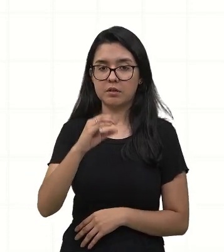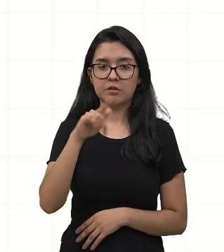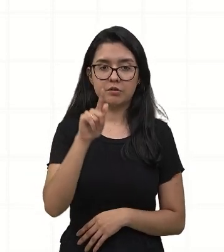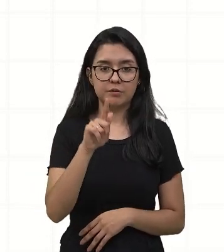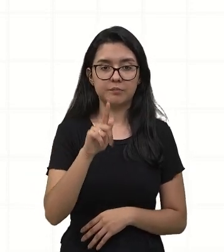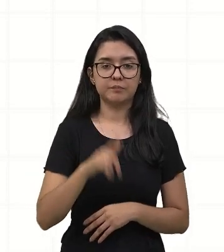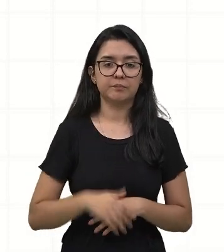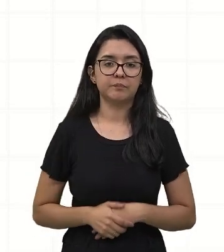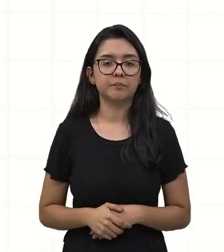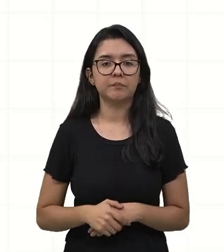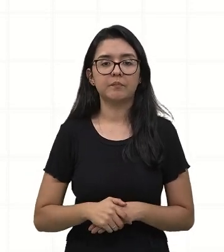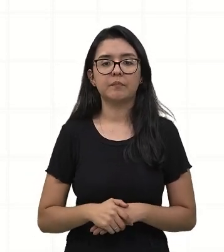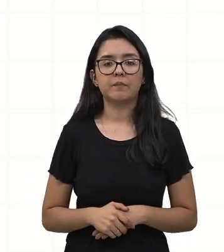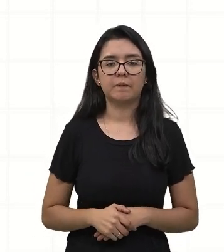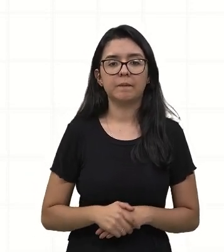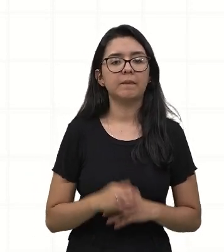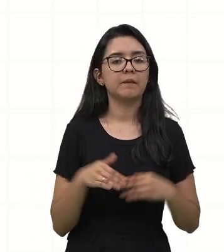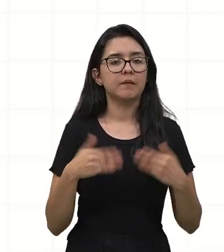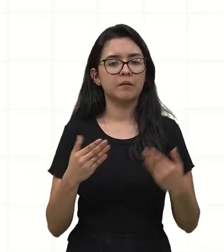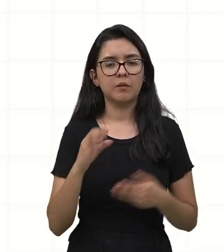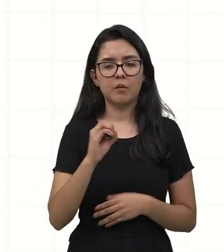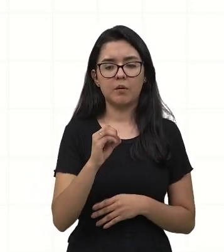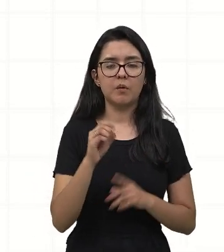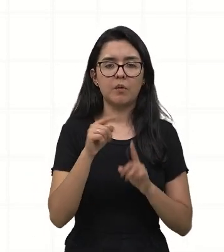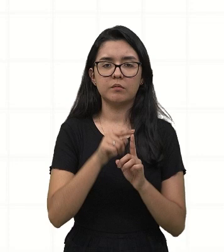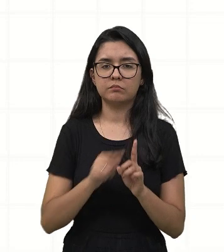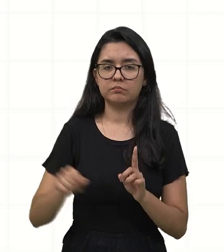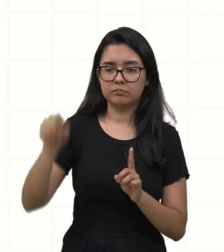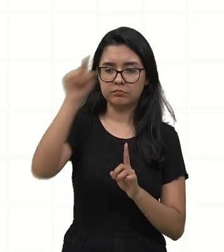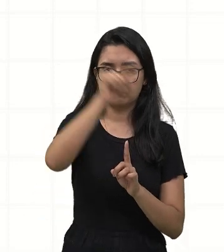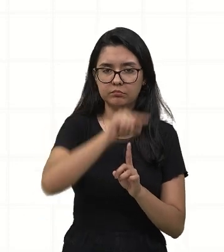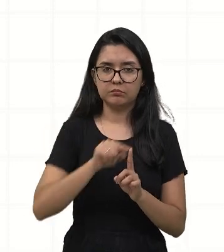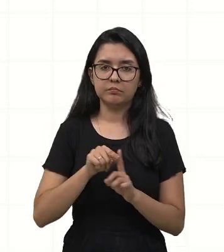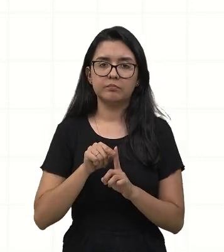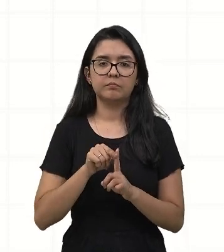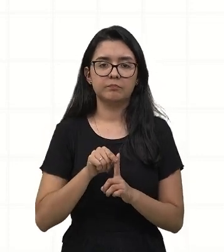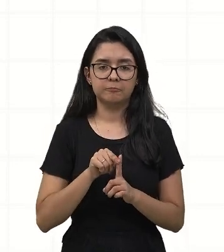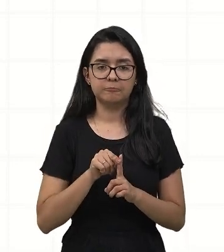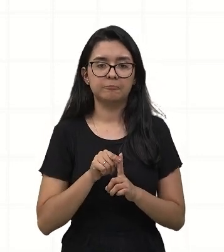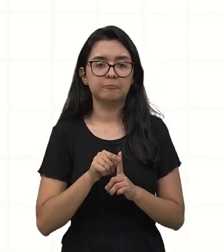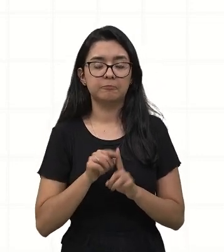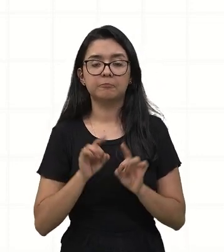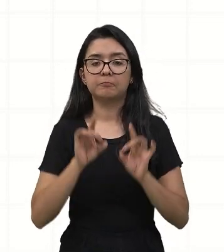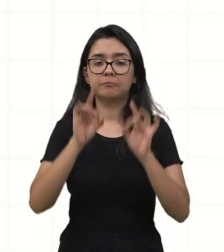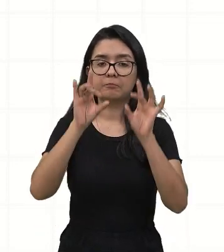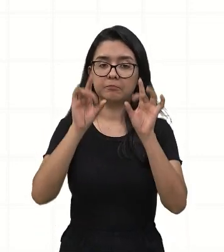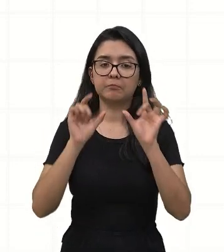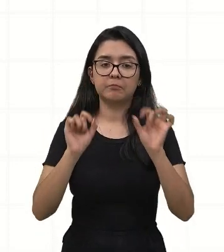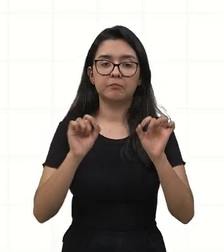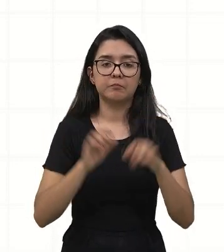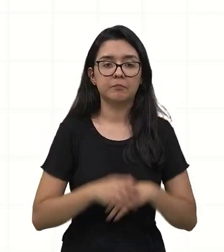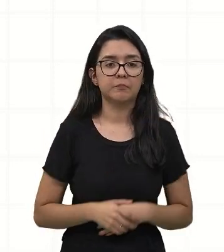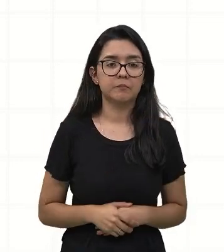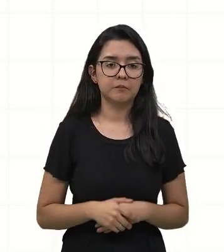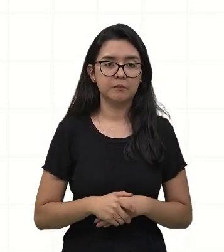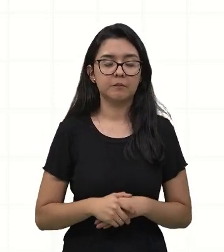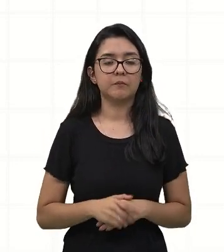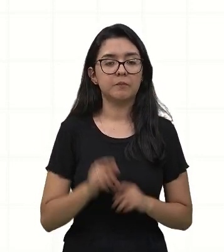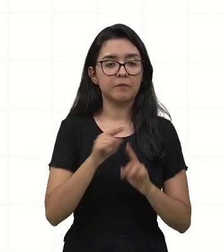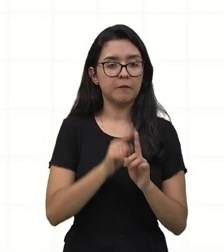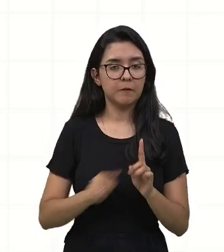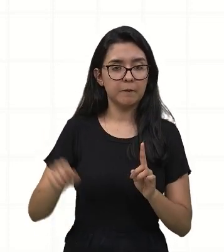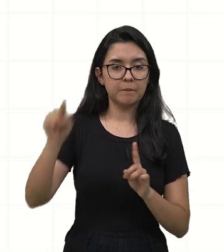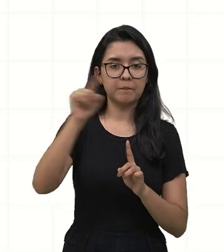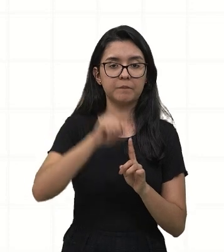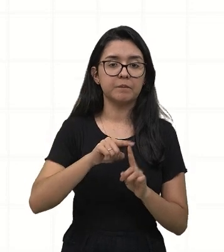legal? Esse símbolo aqui quer dizer que ele deu uma volta completa, e em especial, vou já antecipar para você que como ele deu uma volta completa, ele deu